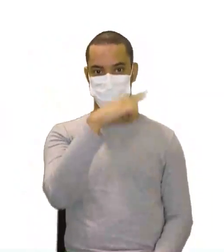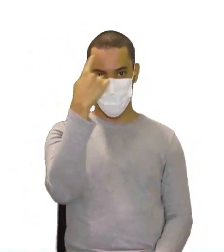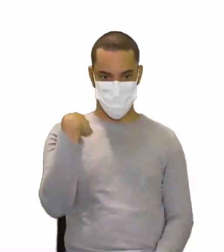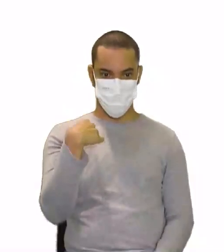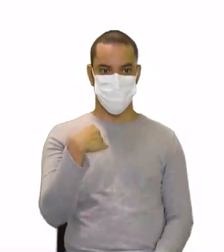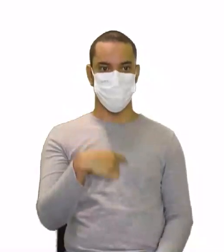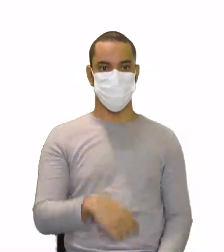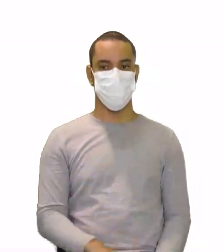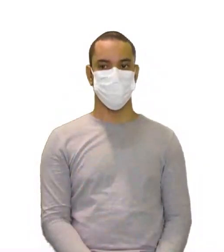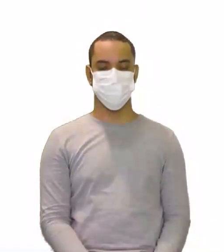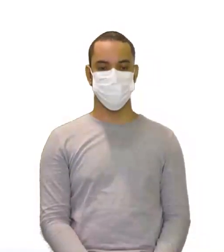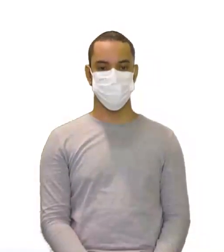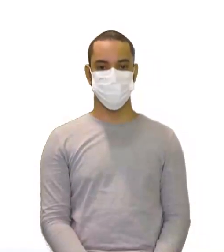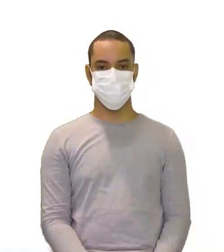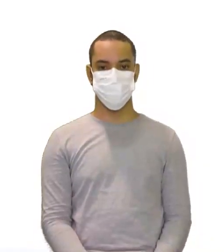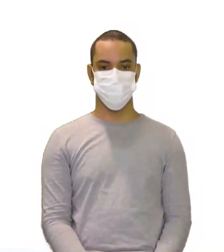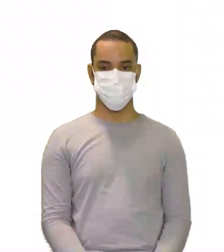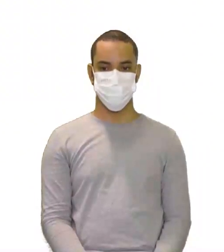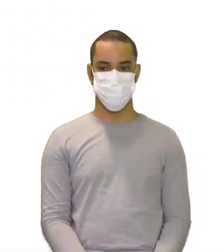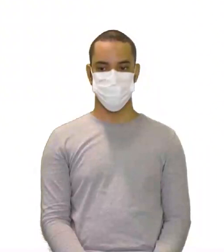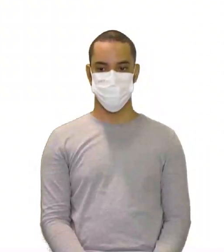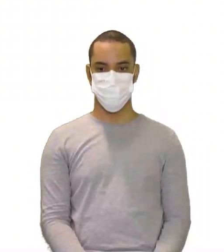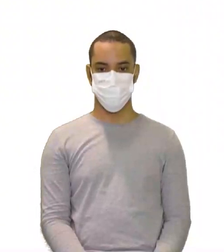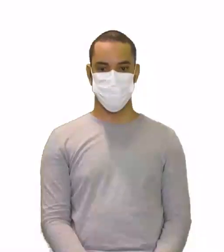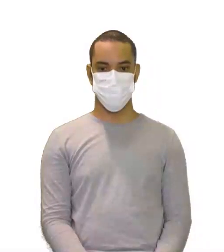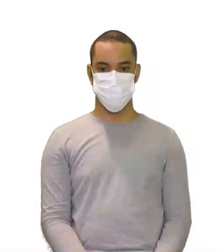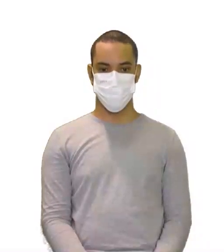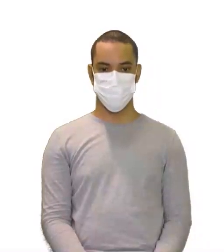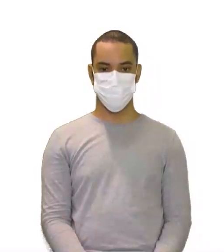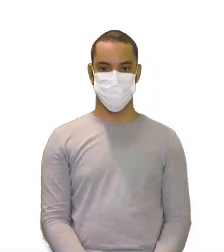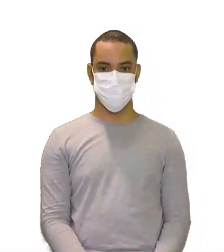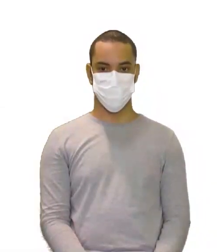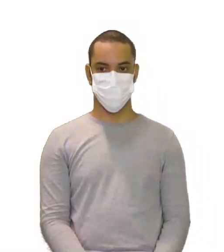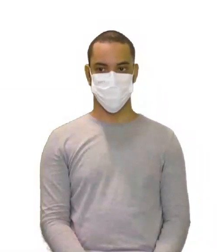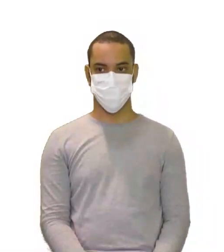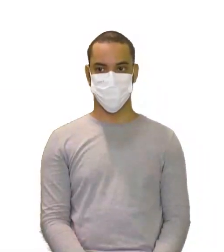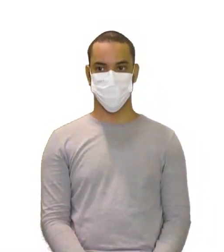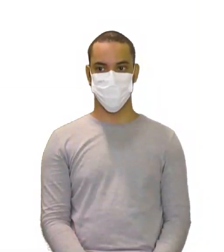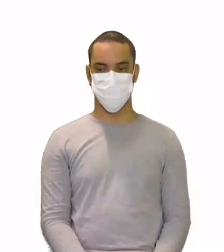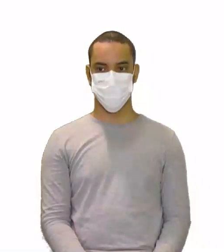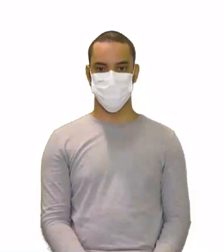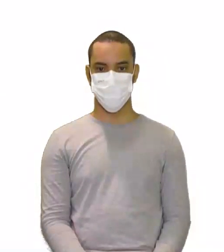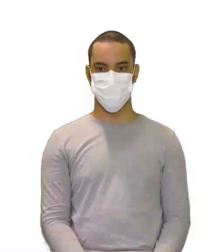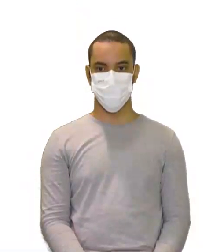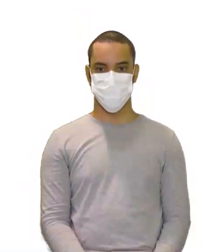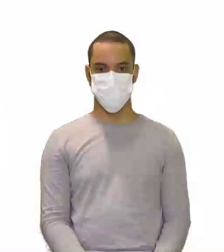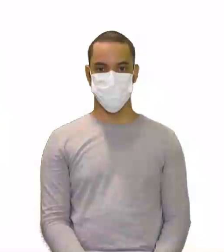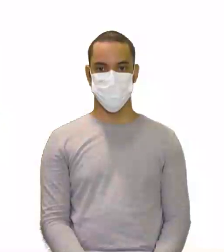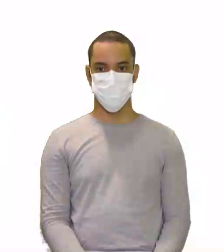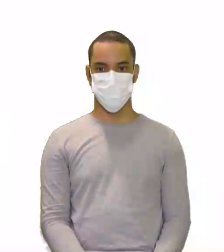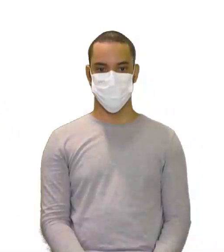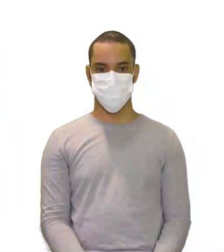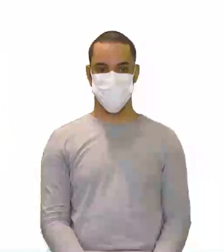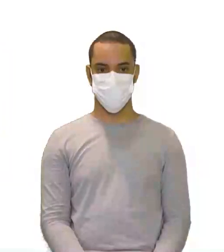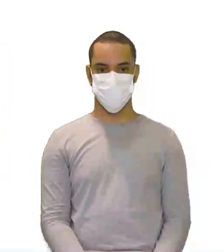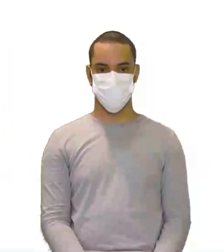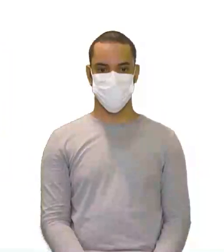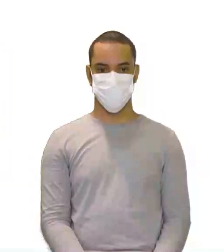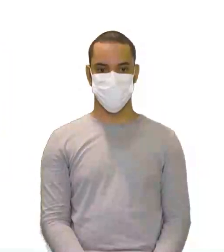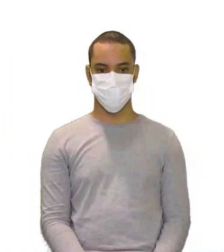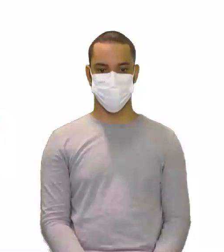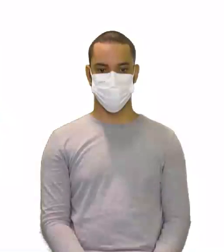no sentido contrário. Anti-horário, na realidade, né? Então, 38 aqui.